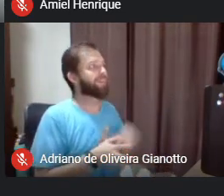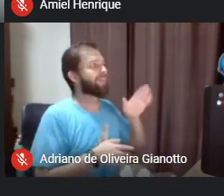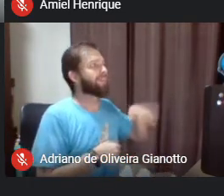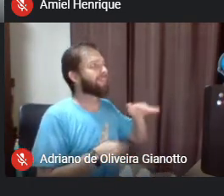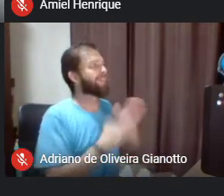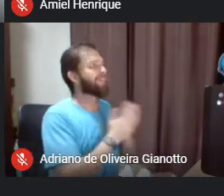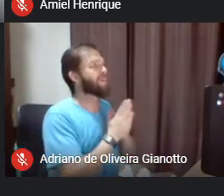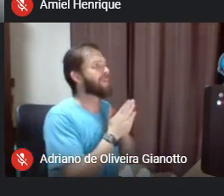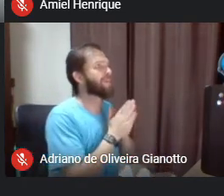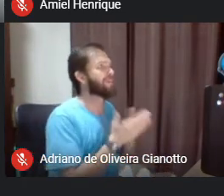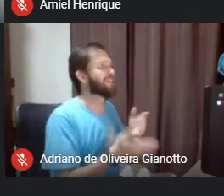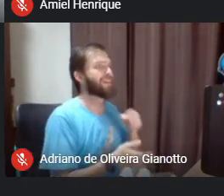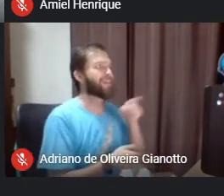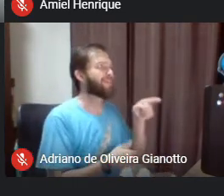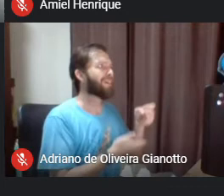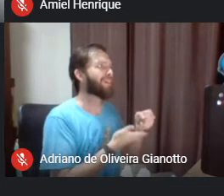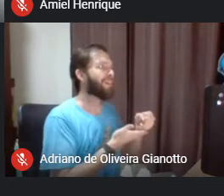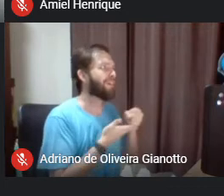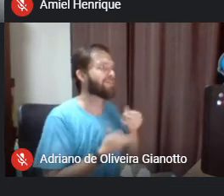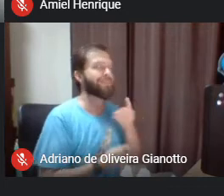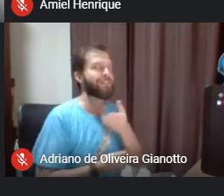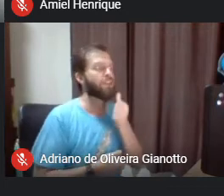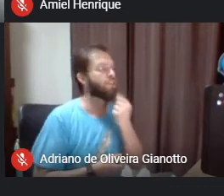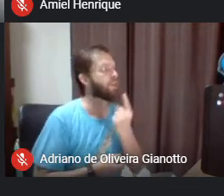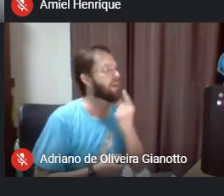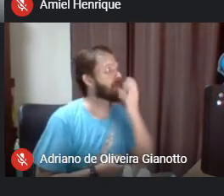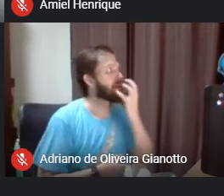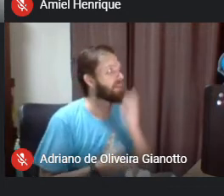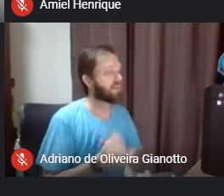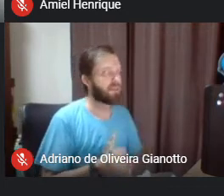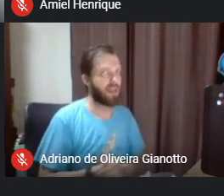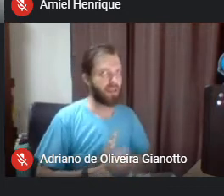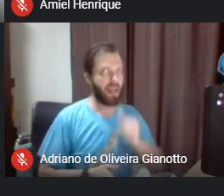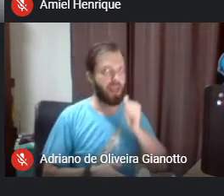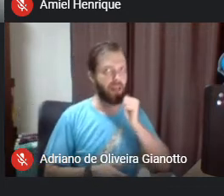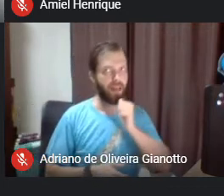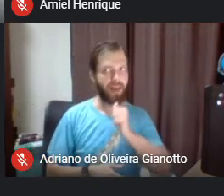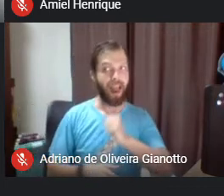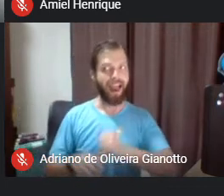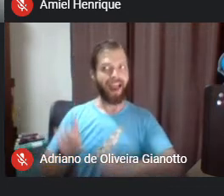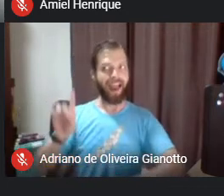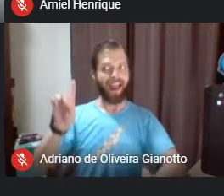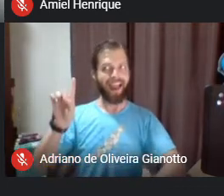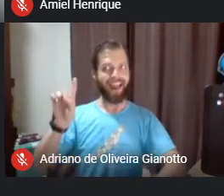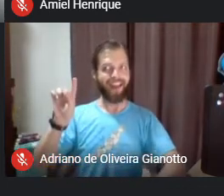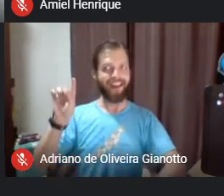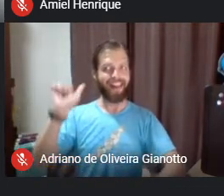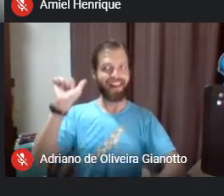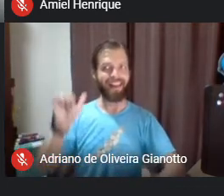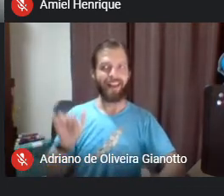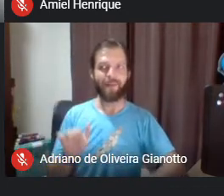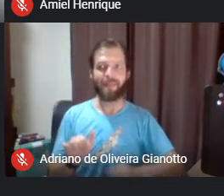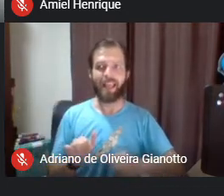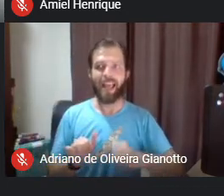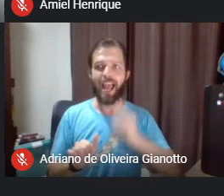maneira de interagir com ela. Aí chamou outra menina, né? Falou assim, por favor,